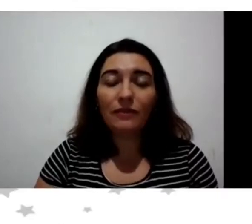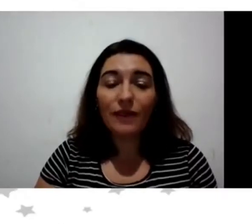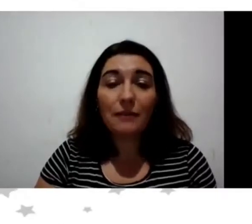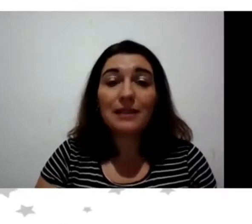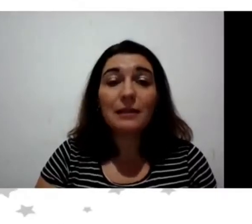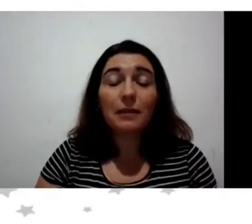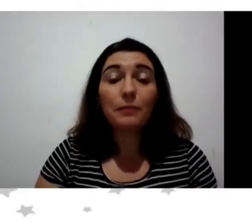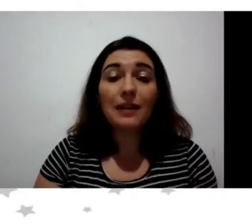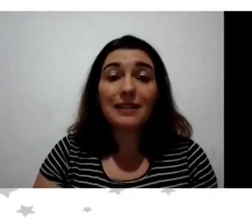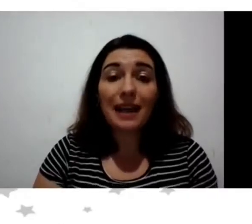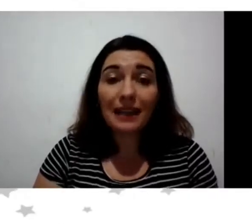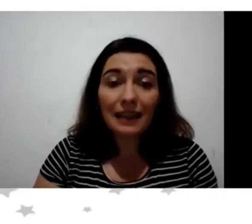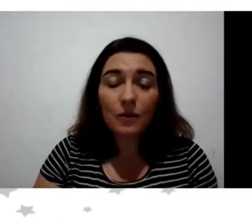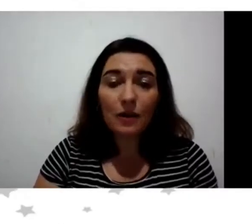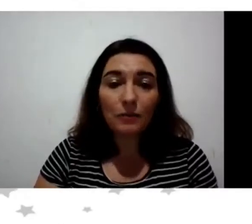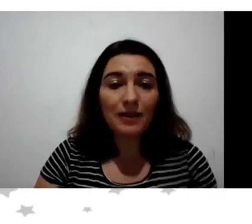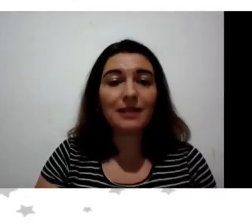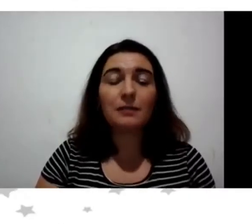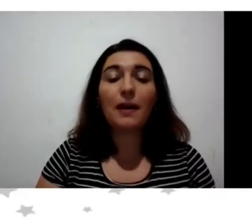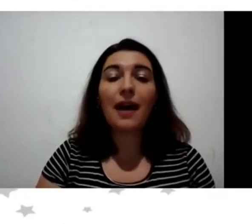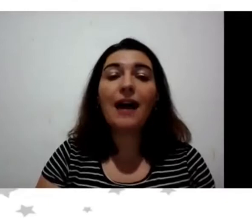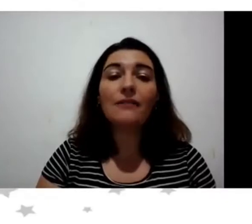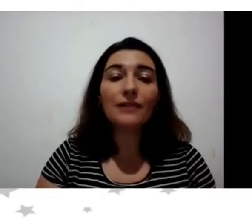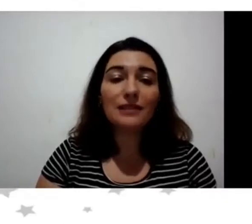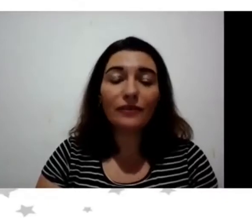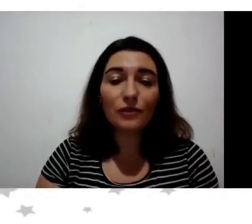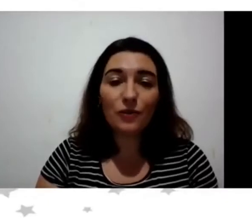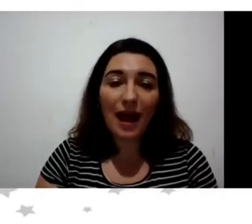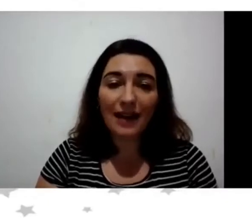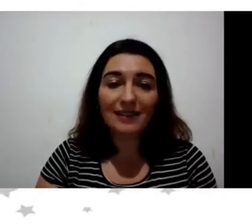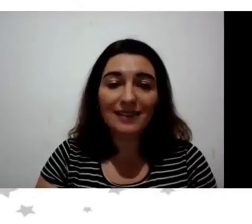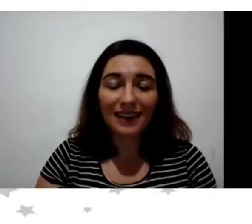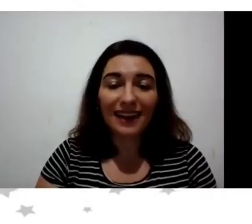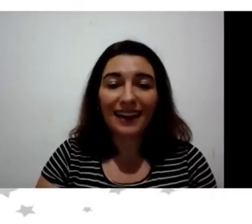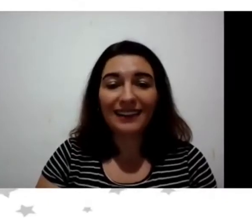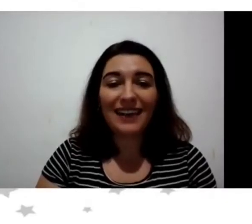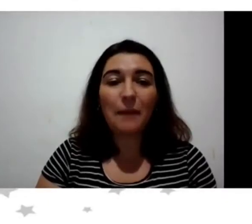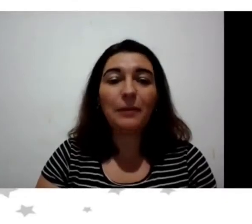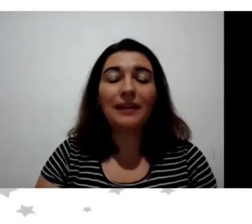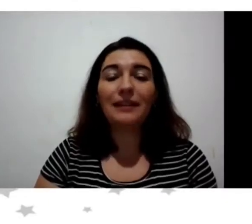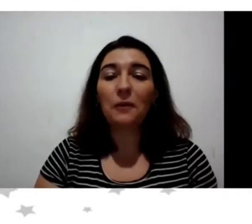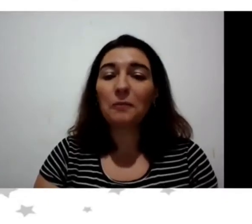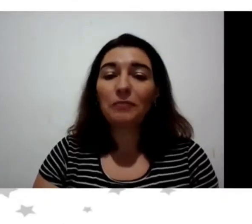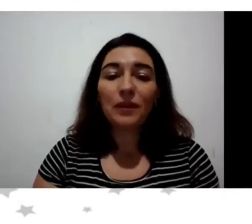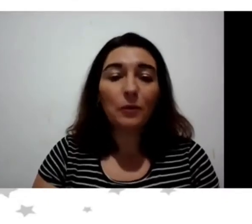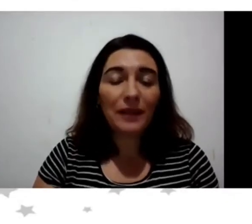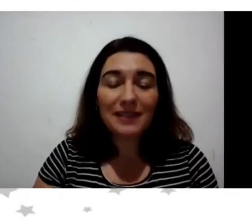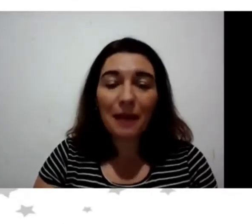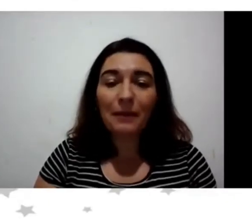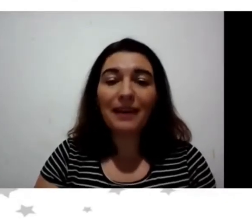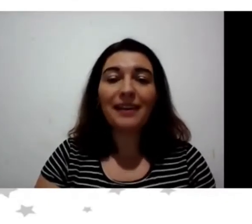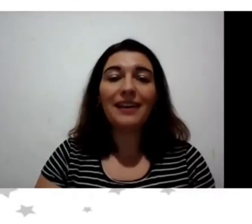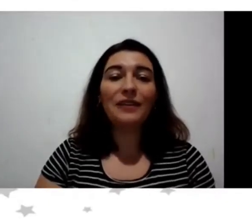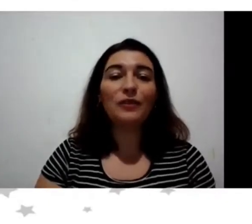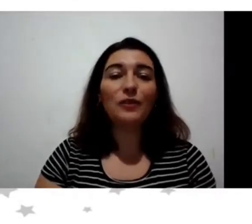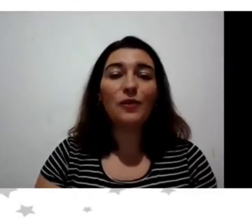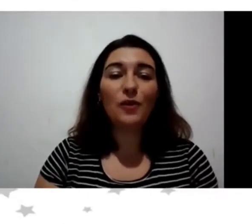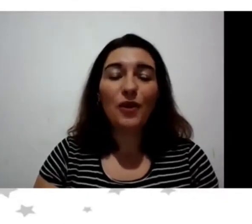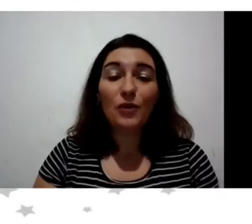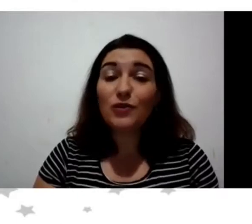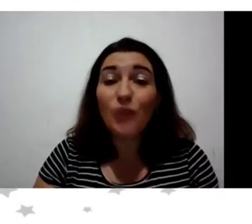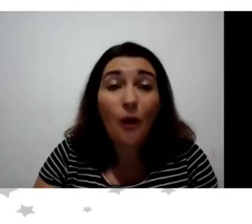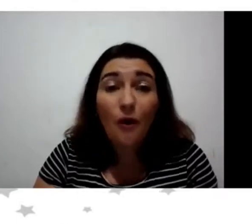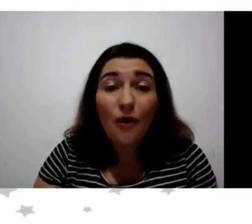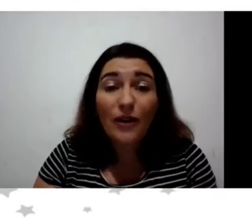pelo que se vê, mas também por essa língua, por essas palavras visuais aí que habitam o